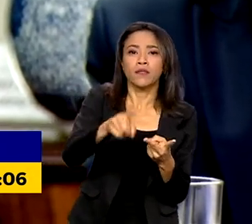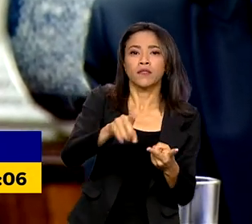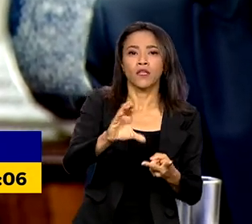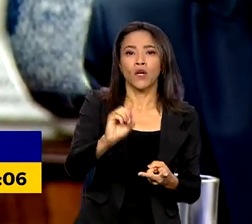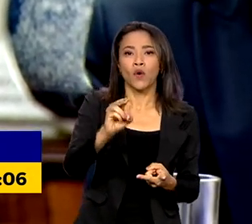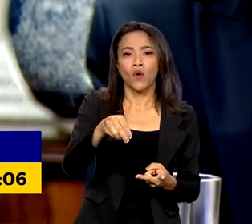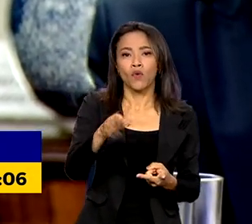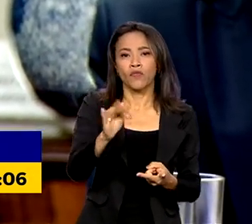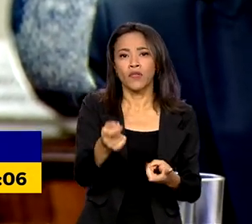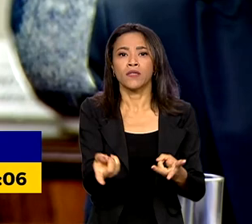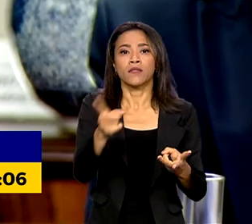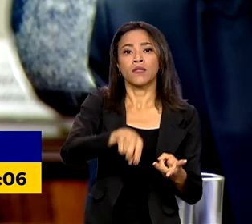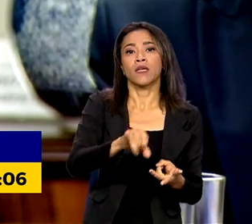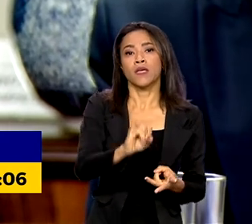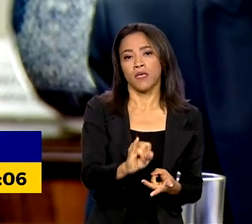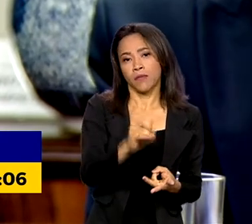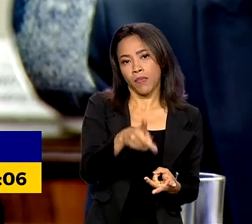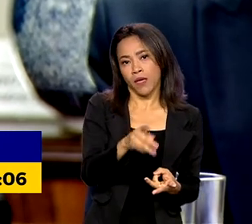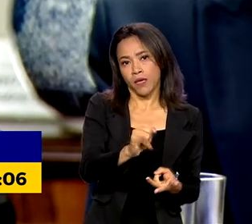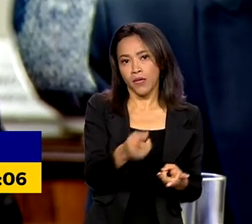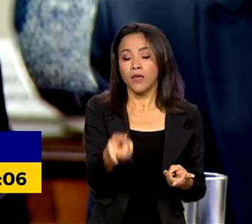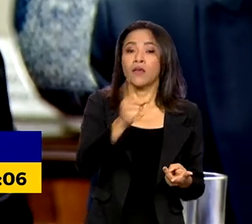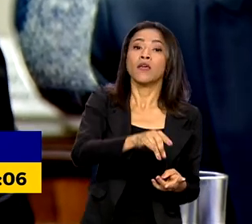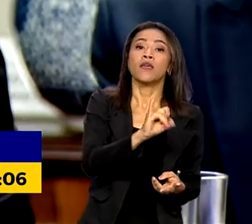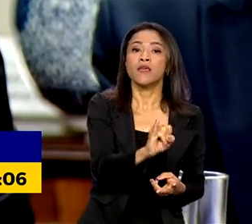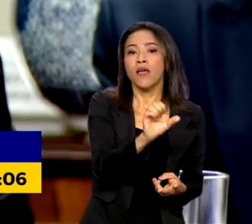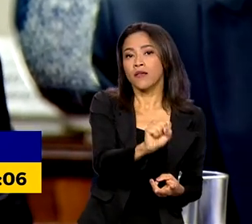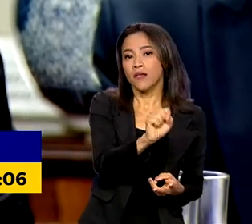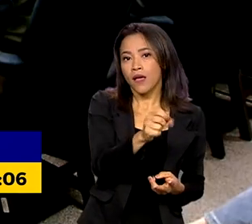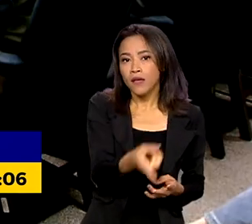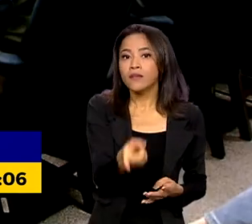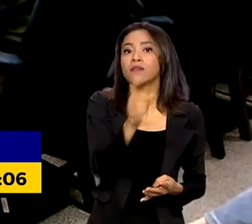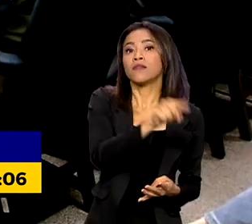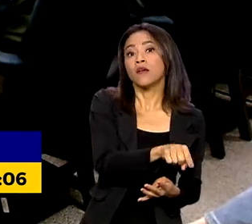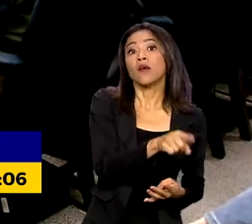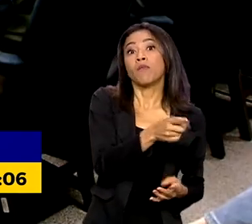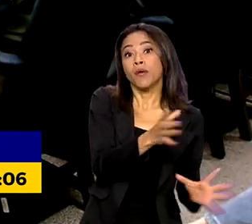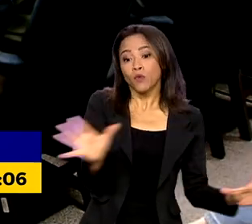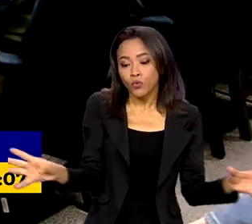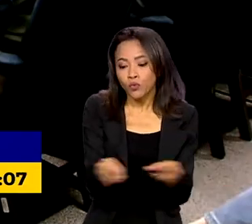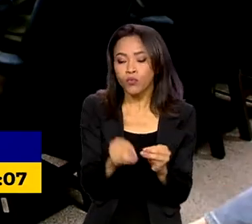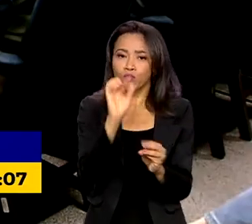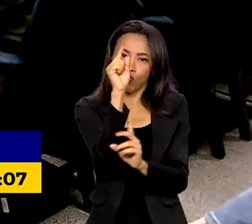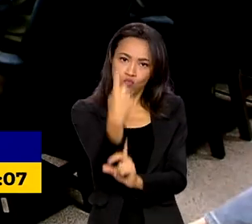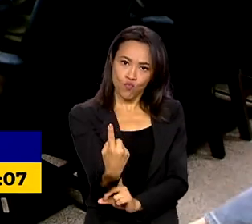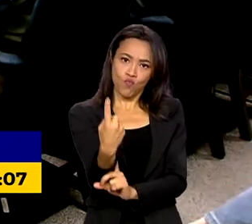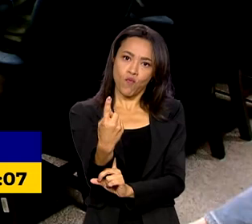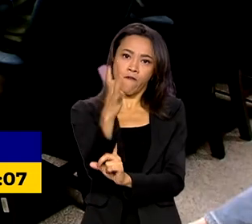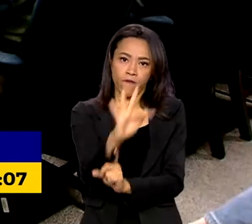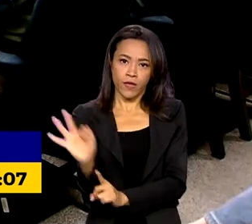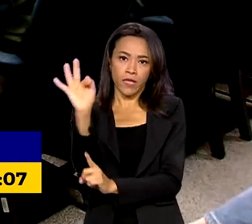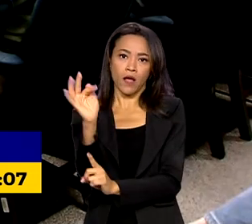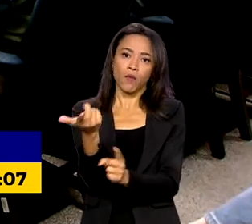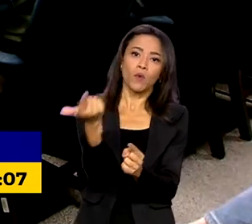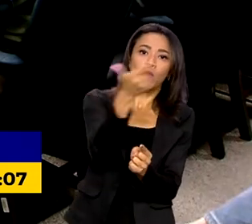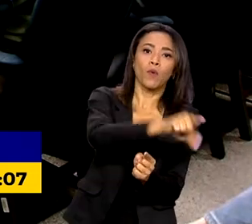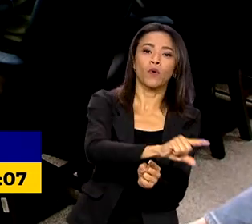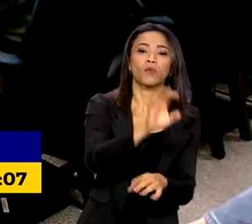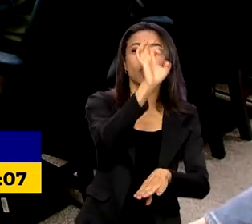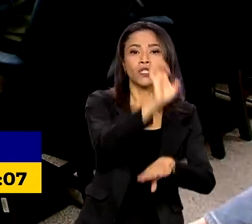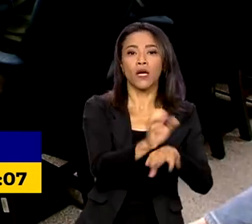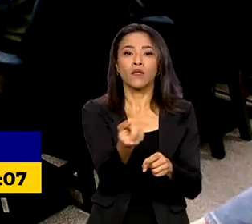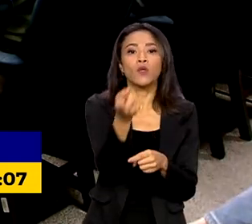IPI, ICMS e ISS, pelo IVA dual, um federal e outro estadual